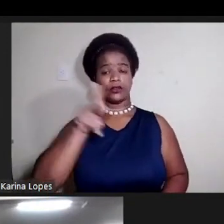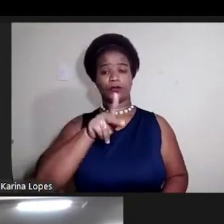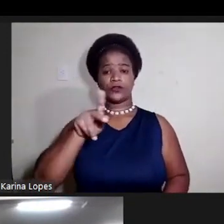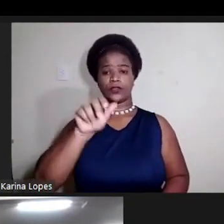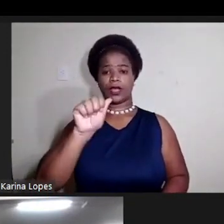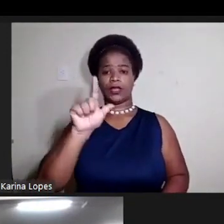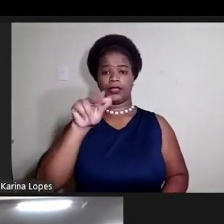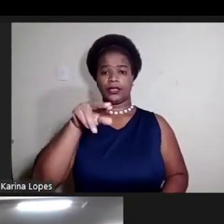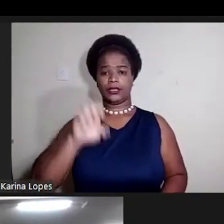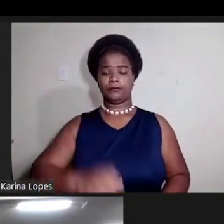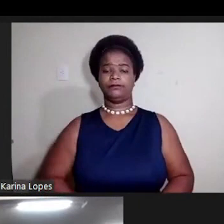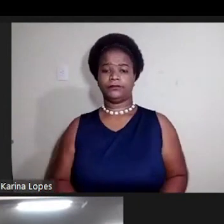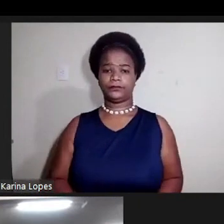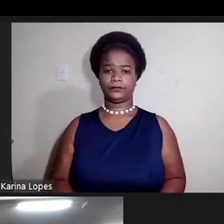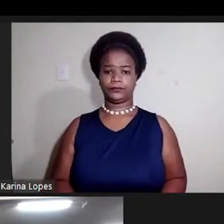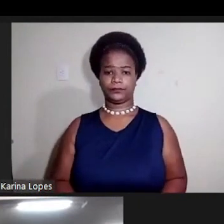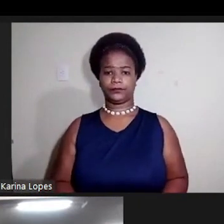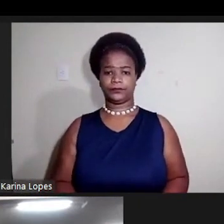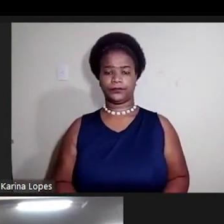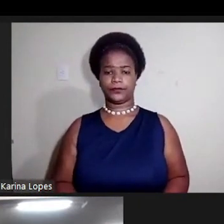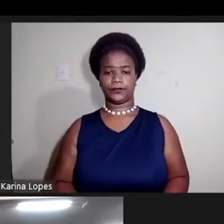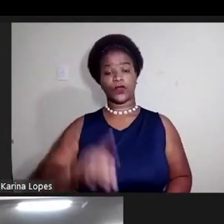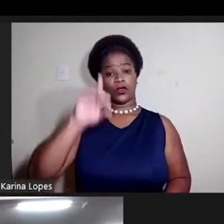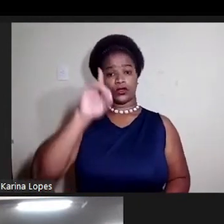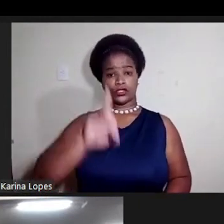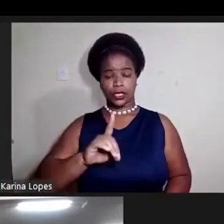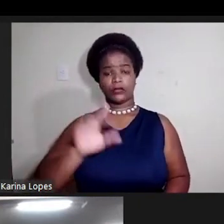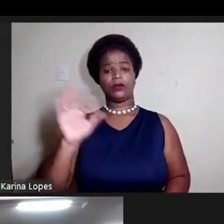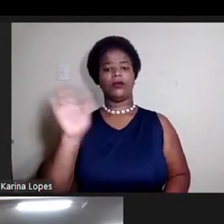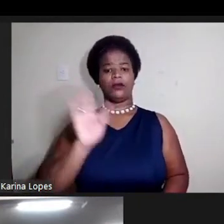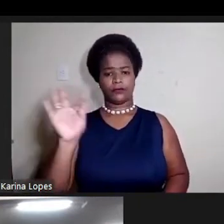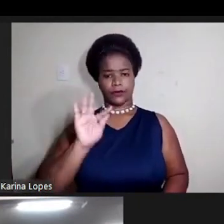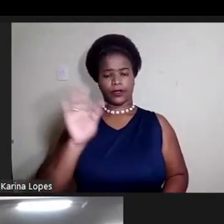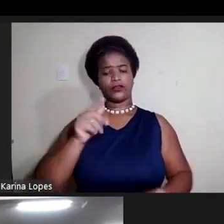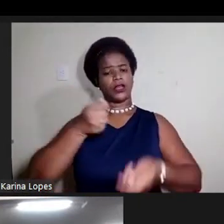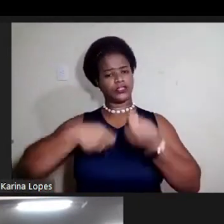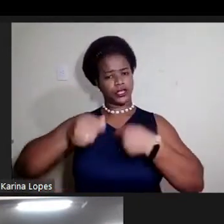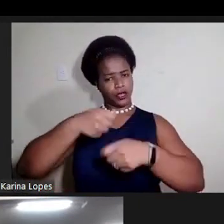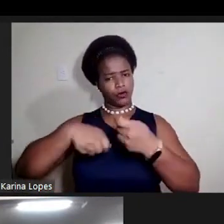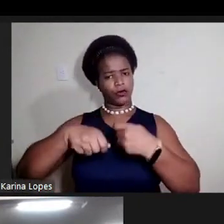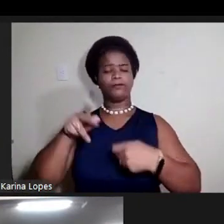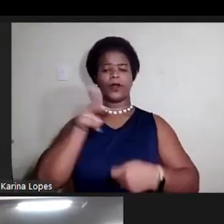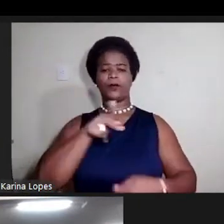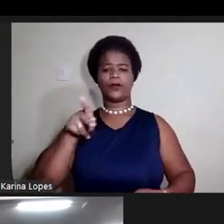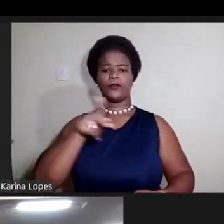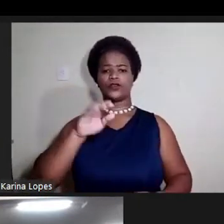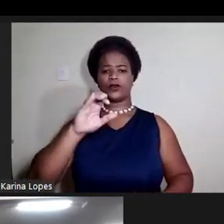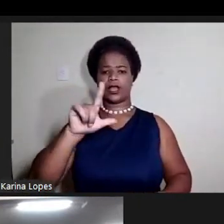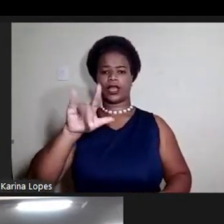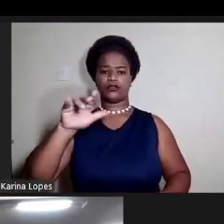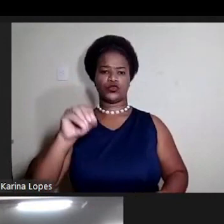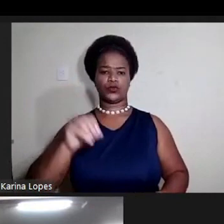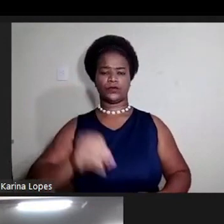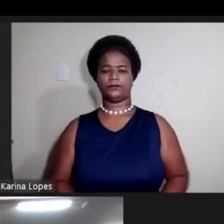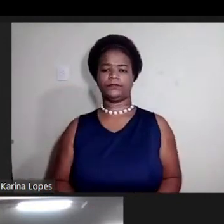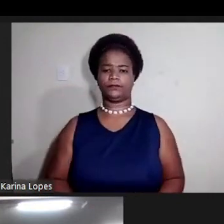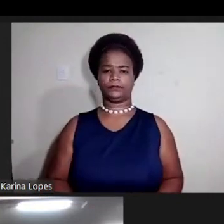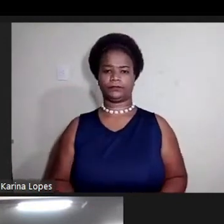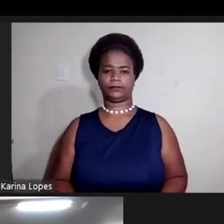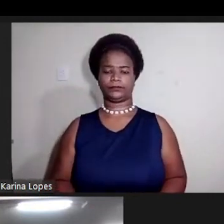Passos, diretor da Faculdade de Economia, professor Cláudio Roberto Fofano